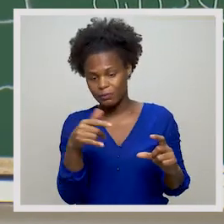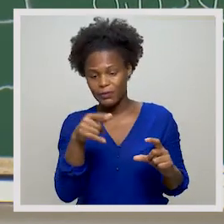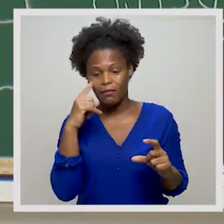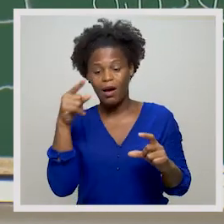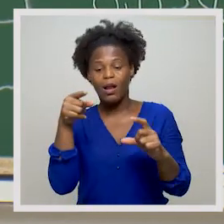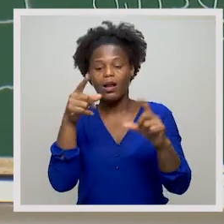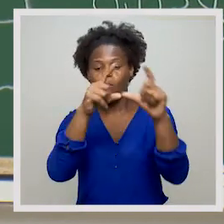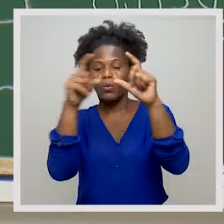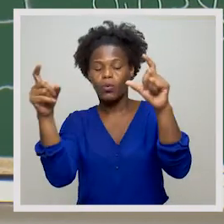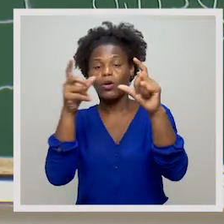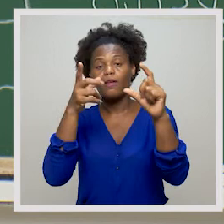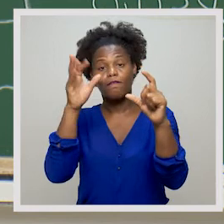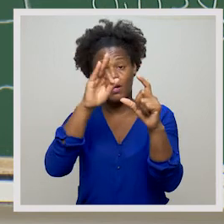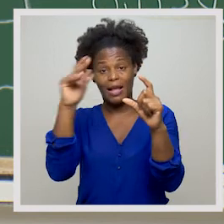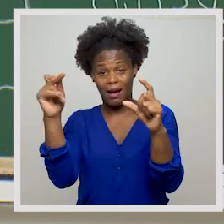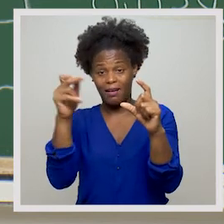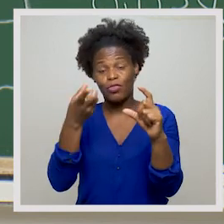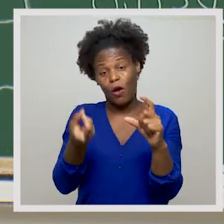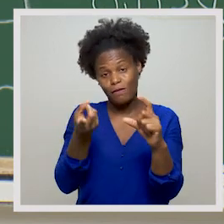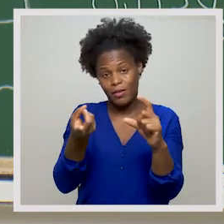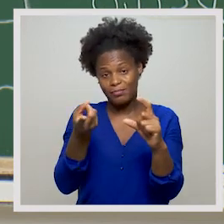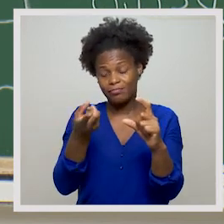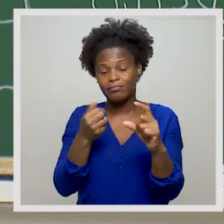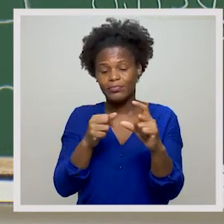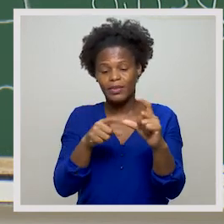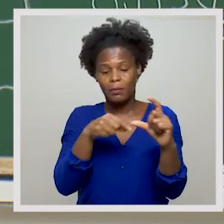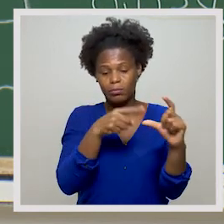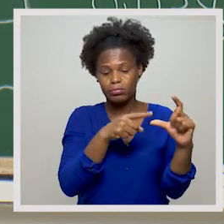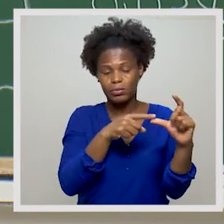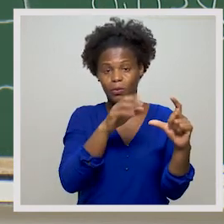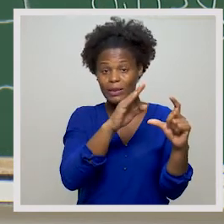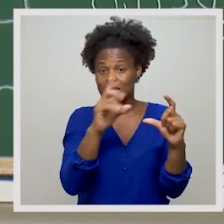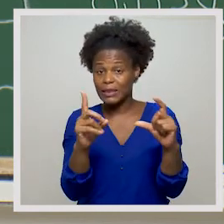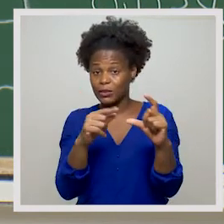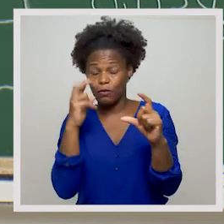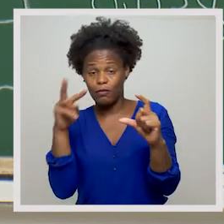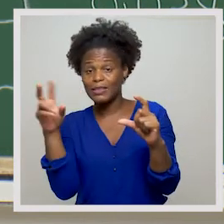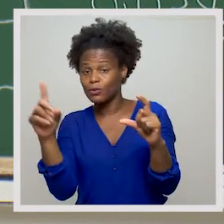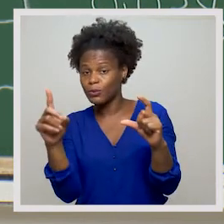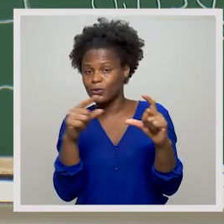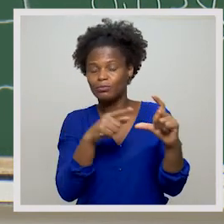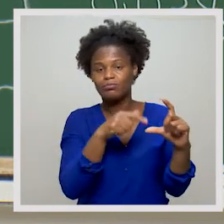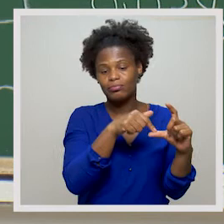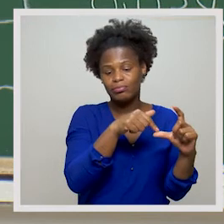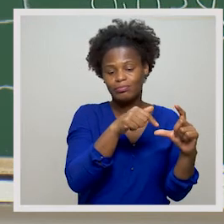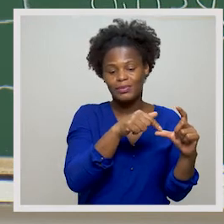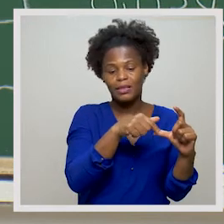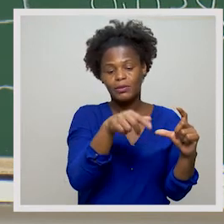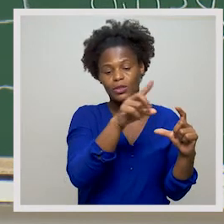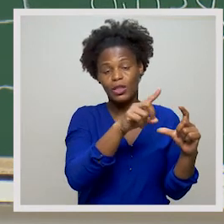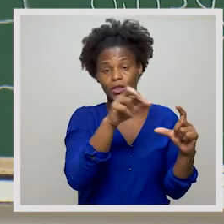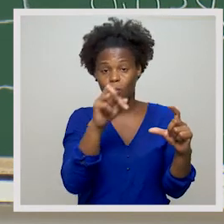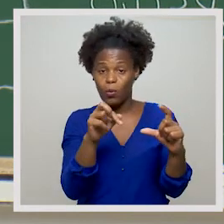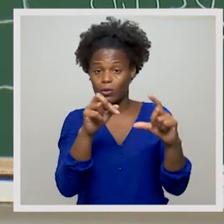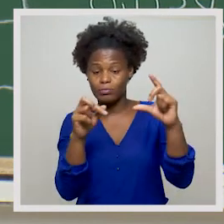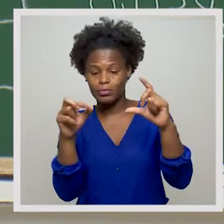desta classe é 9, de acordo com o nosso histograma, não é verdade? A frequência absoluta da segunda classe é 6. A frequência